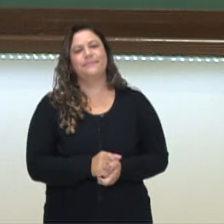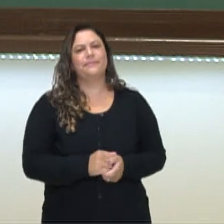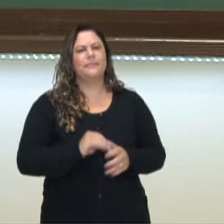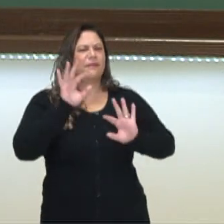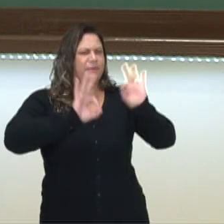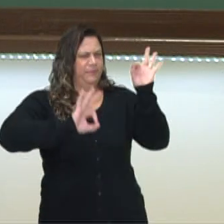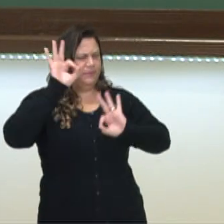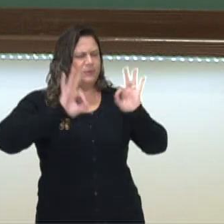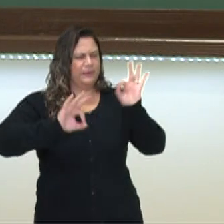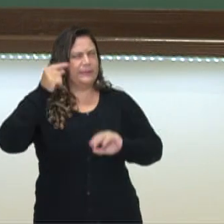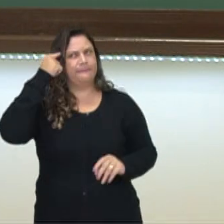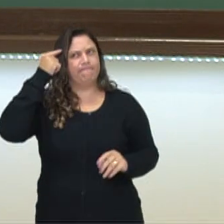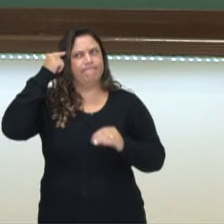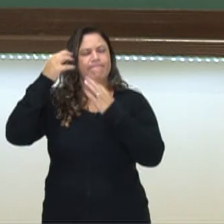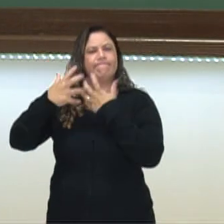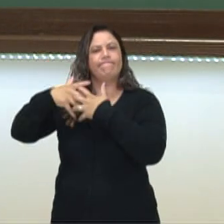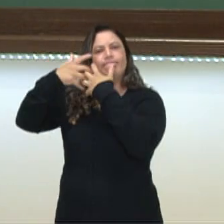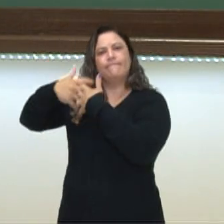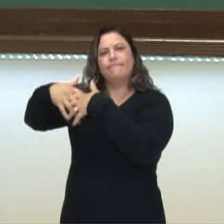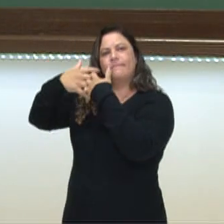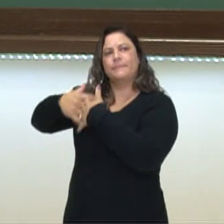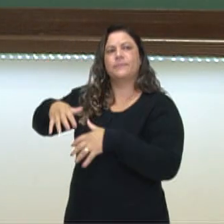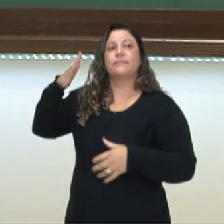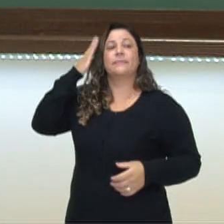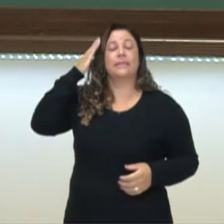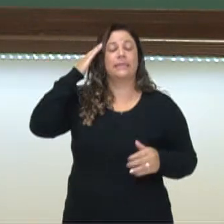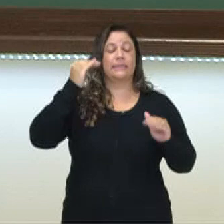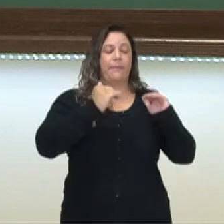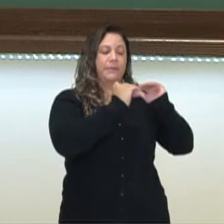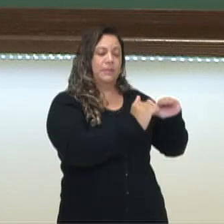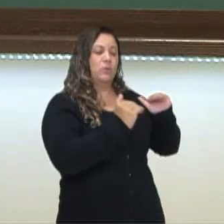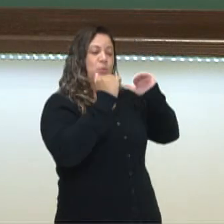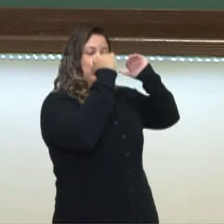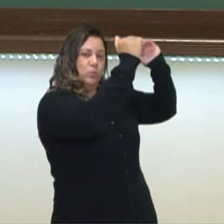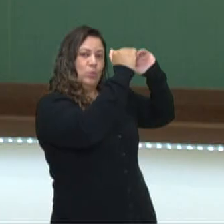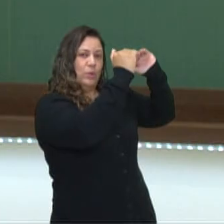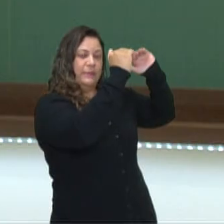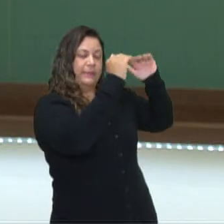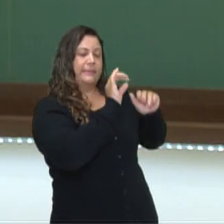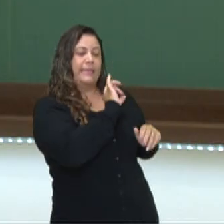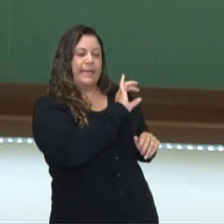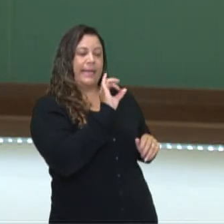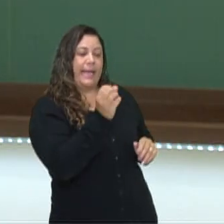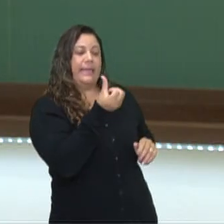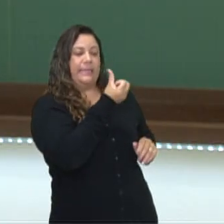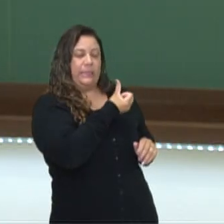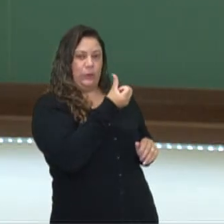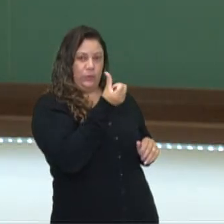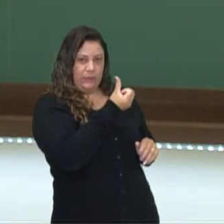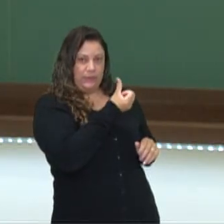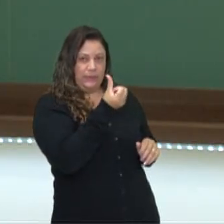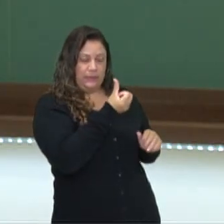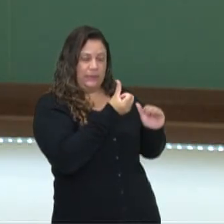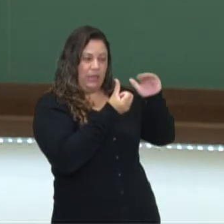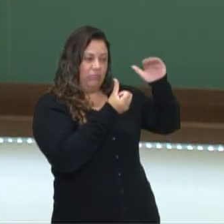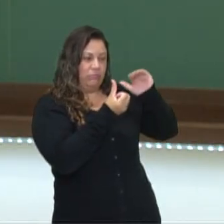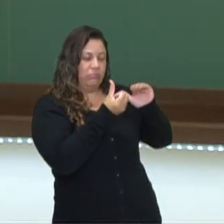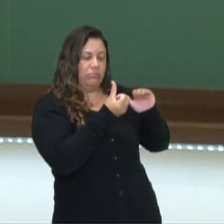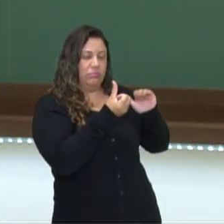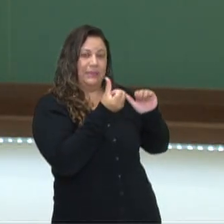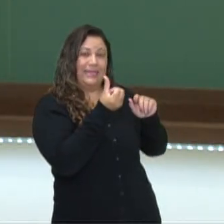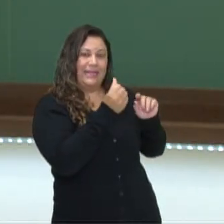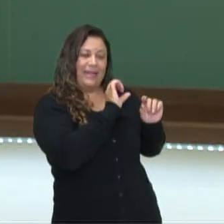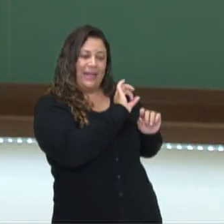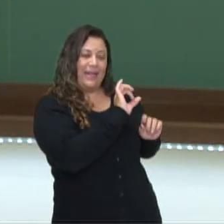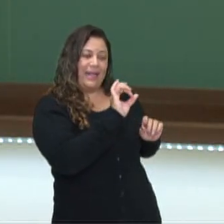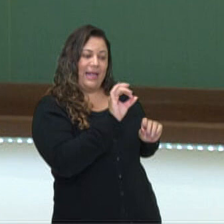vamos organizar o nosso pensamento? A gente sabe que são dois andares, que cada andar tem 6 setores, cada setor tem 7 vagas e eu quero